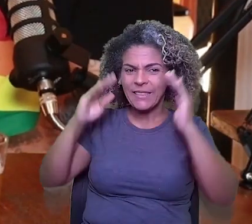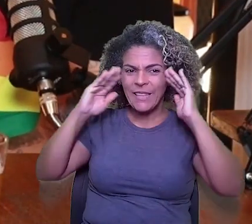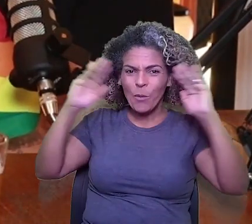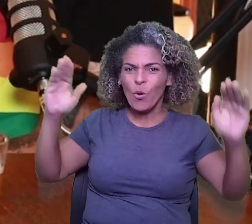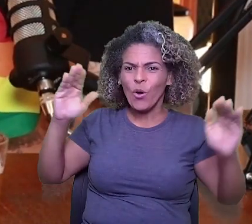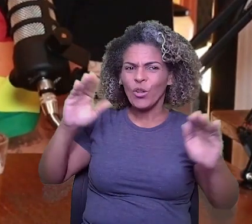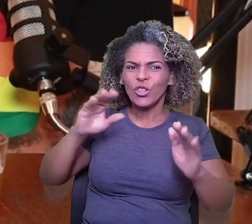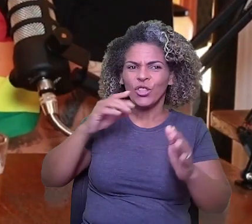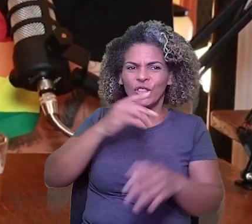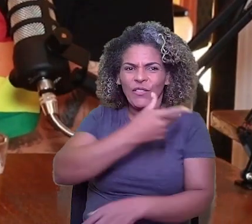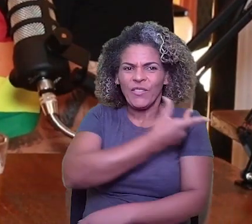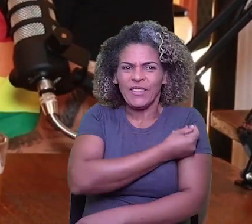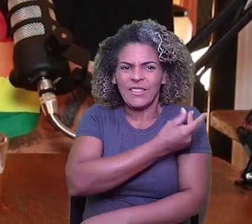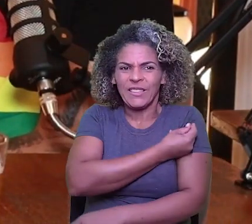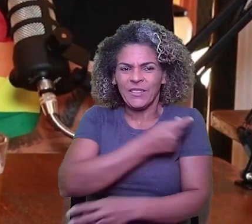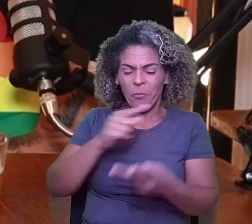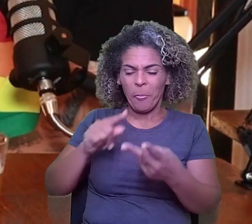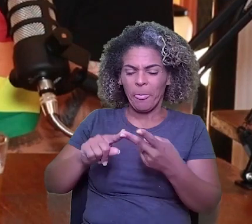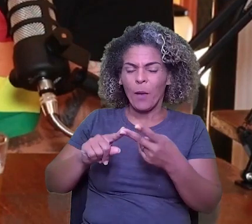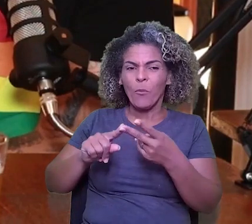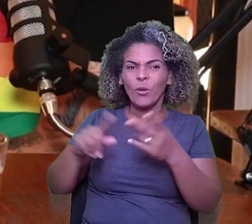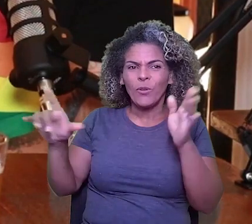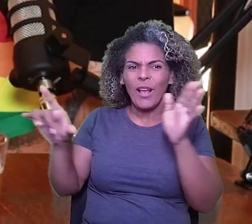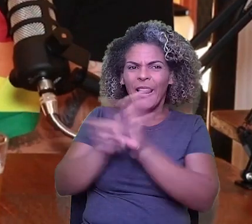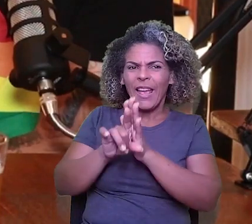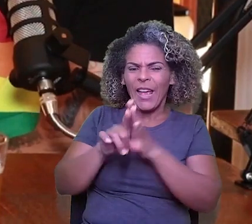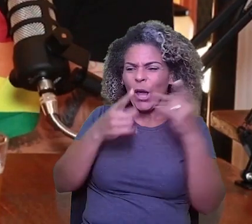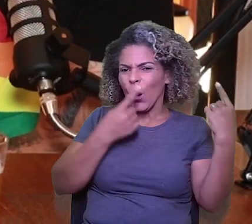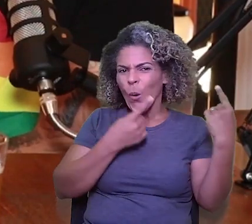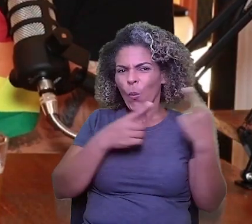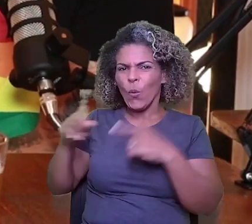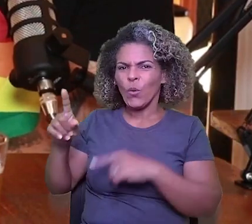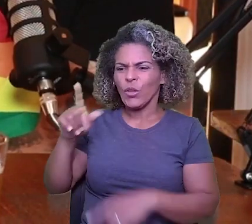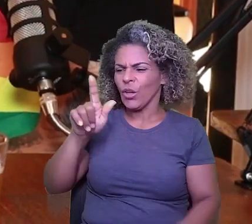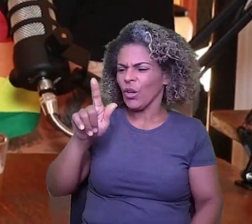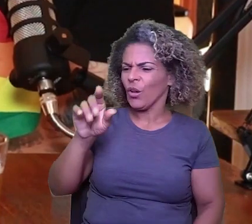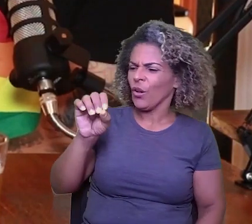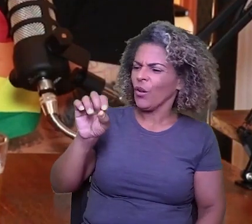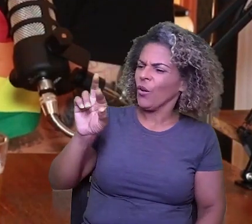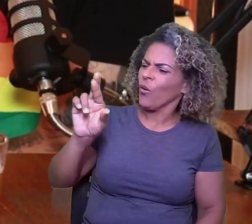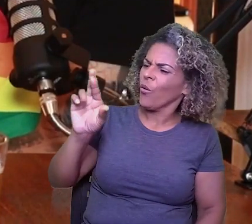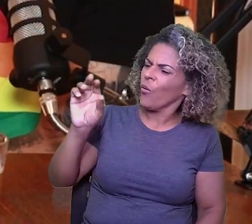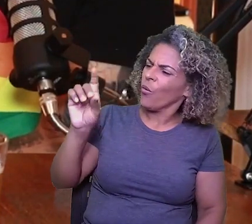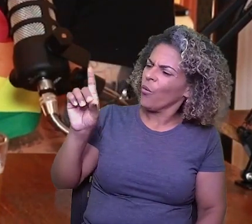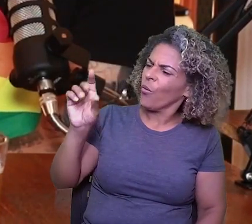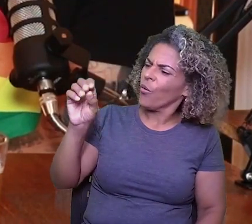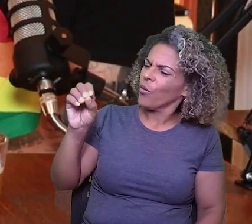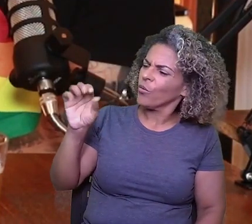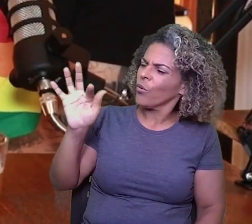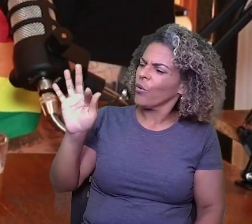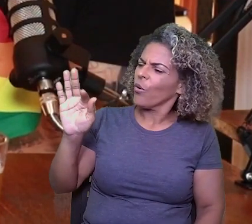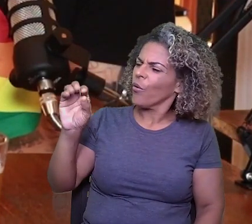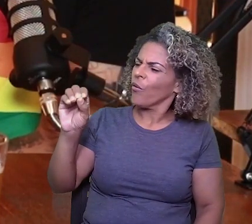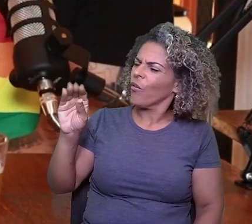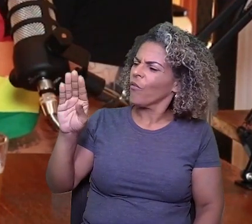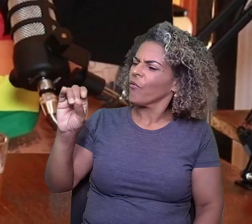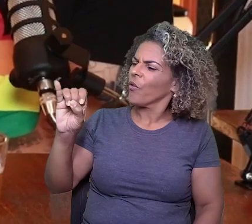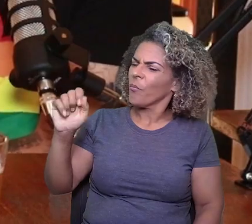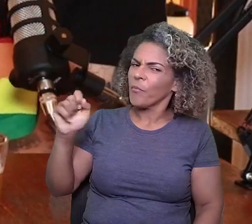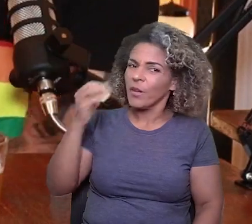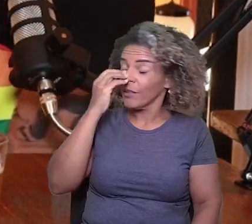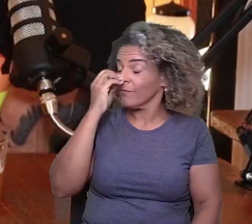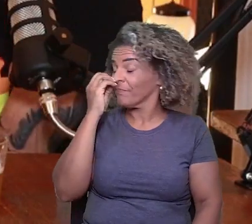ele aprovou uma lei lá contra a gordofobia. No mesmo dia, no intervalo de 9 minutos, teve um papo de 2 leis do Alexandre